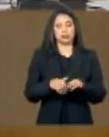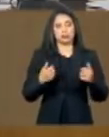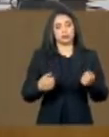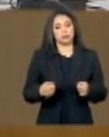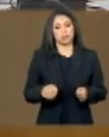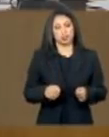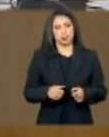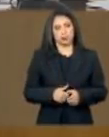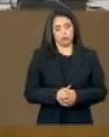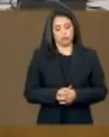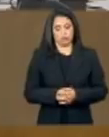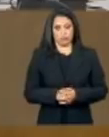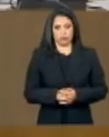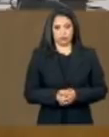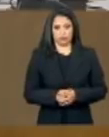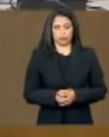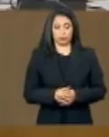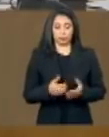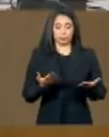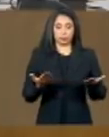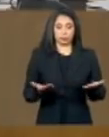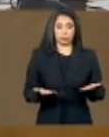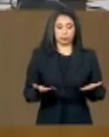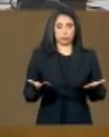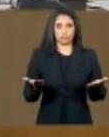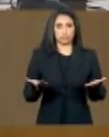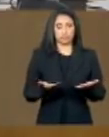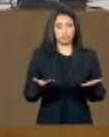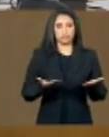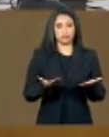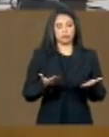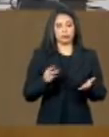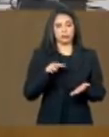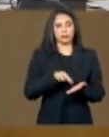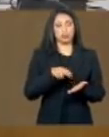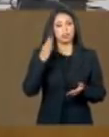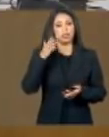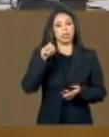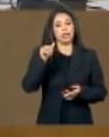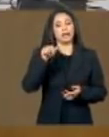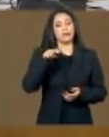pelo recorrido falar a autora maria do marcel martins